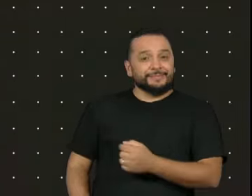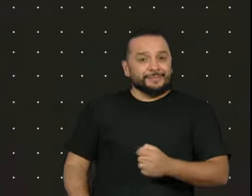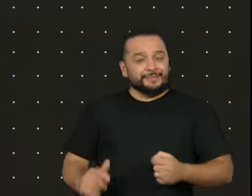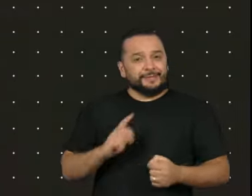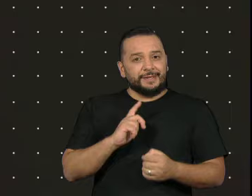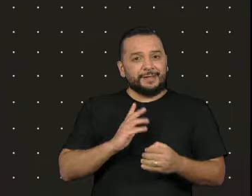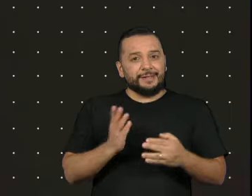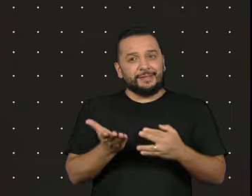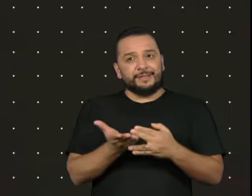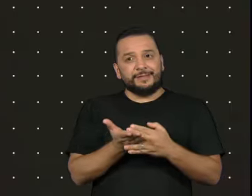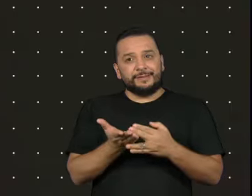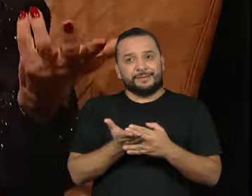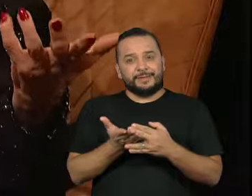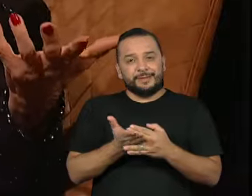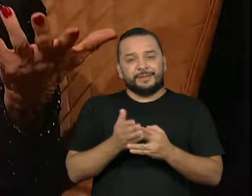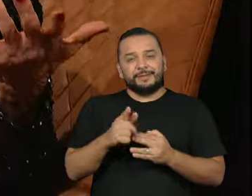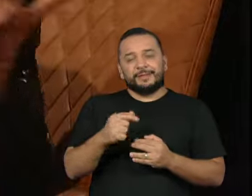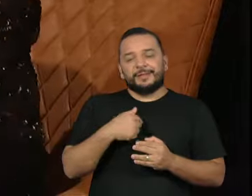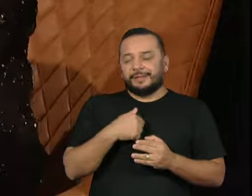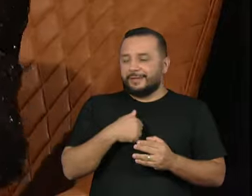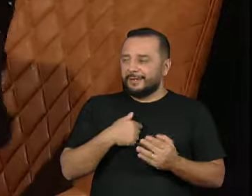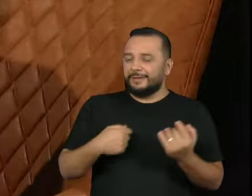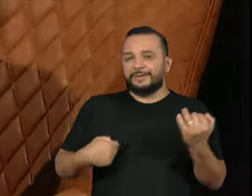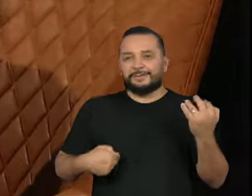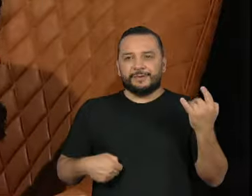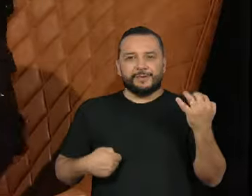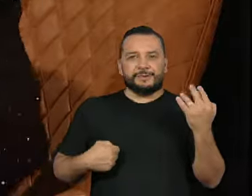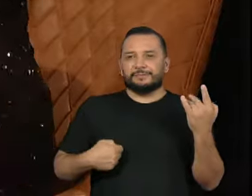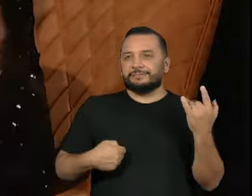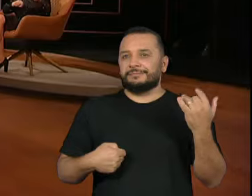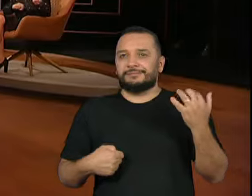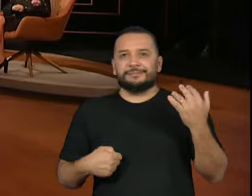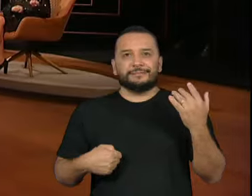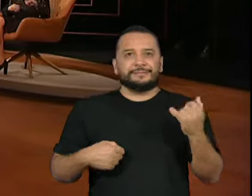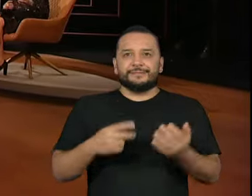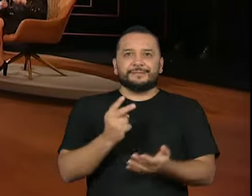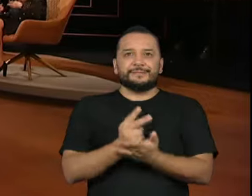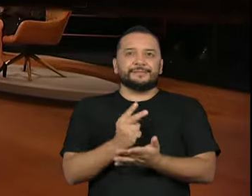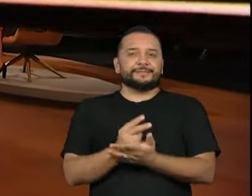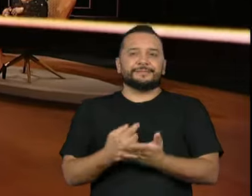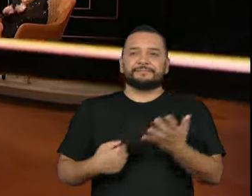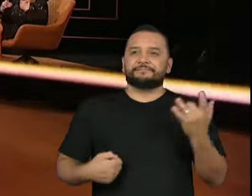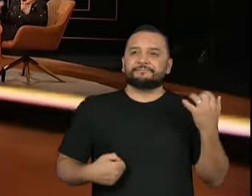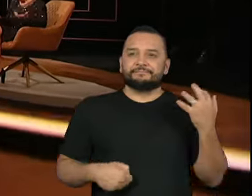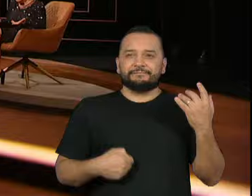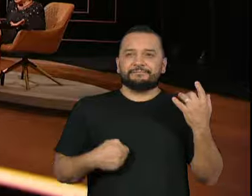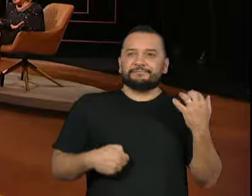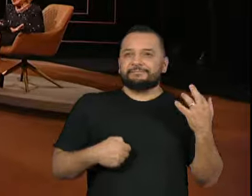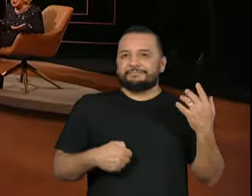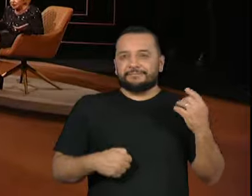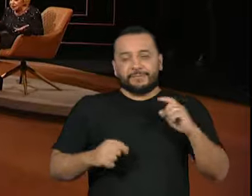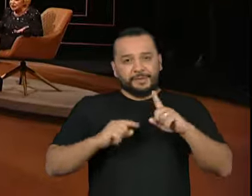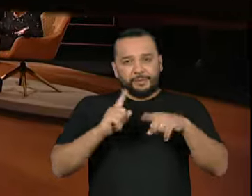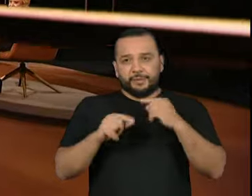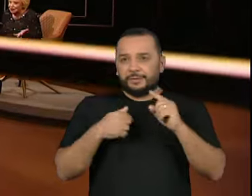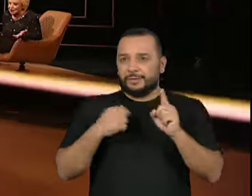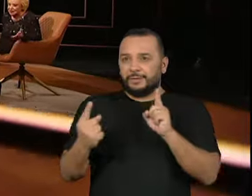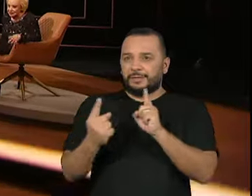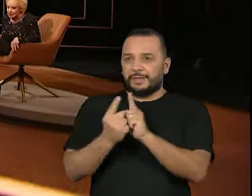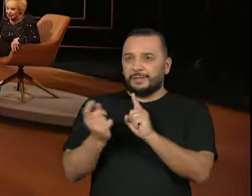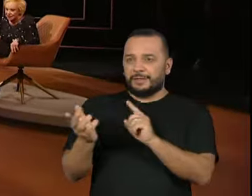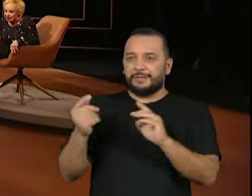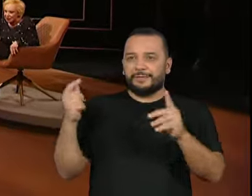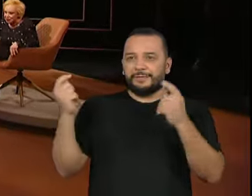assim, sempre com aquele violão, sabe? Sempre tocando, aquele violãozinho. Bom, depois tive com ele naquele festival